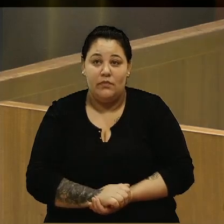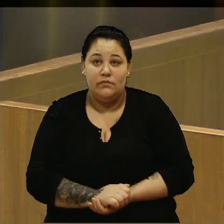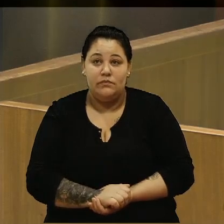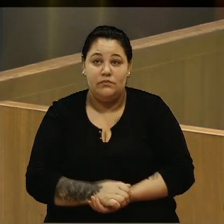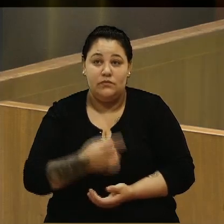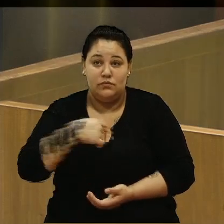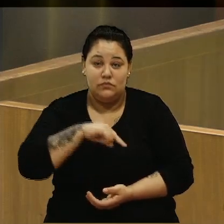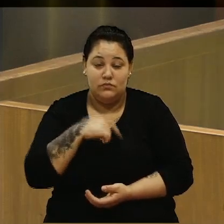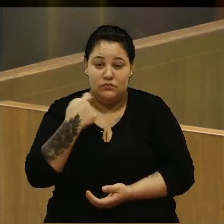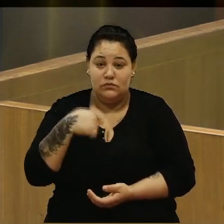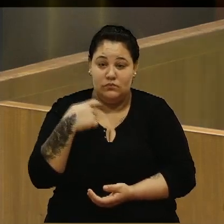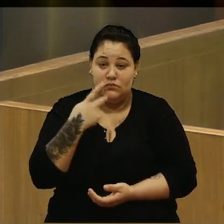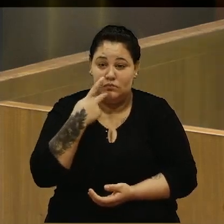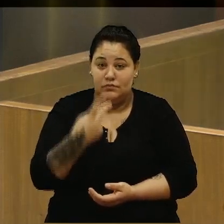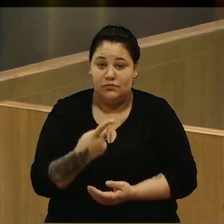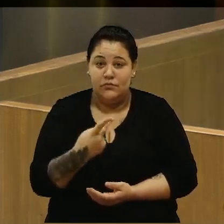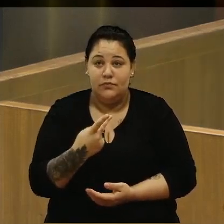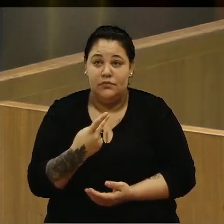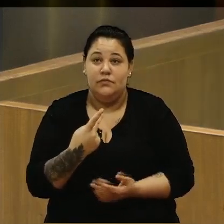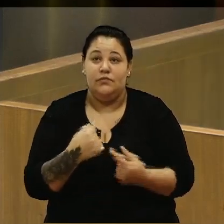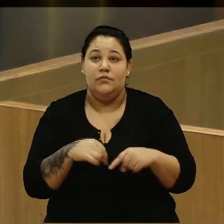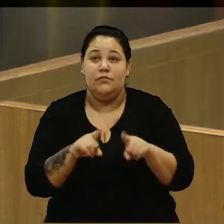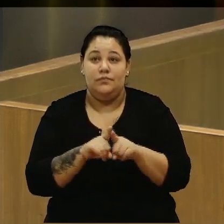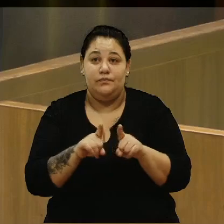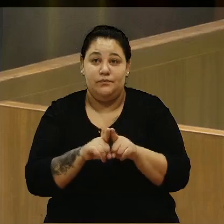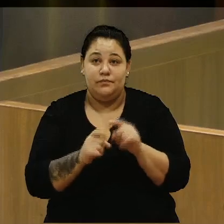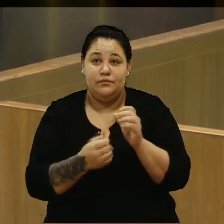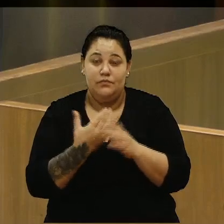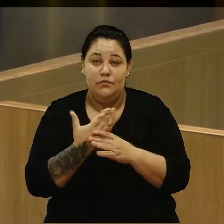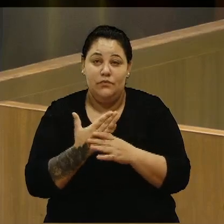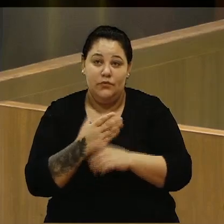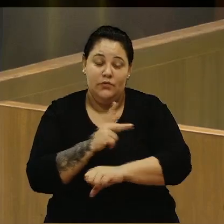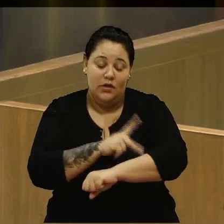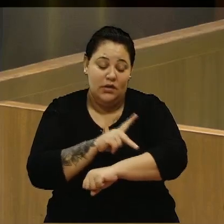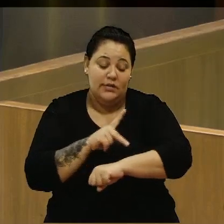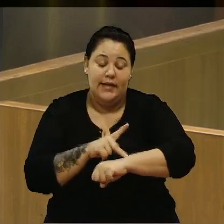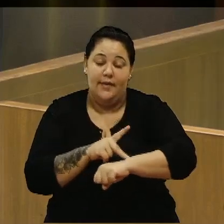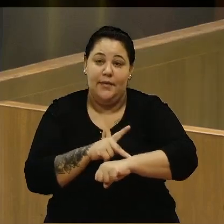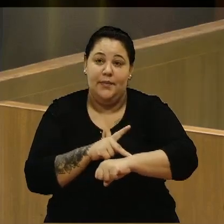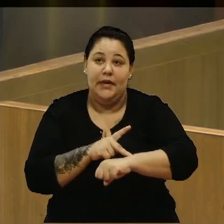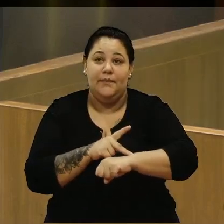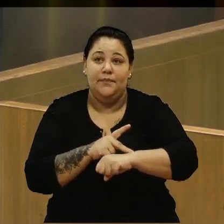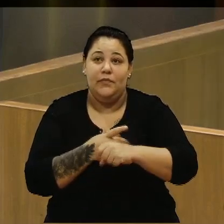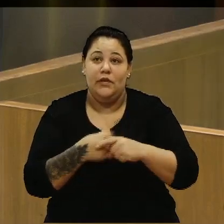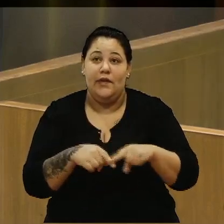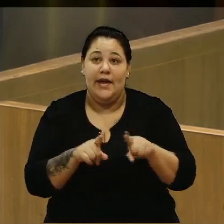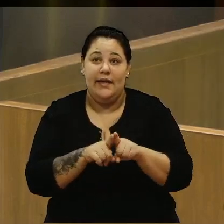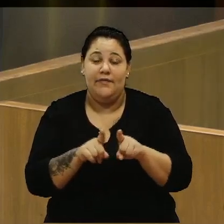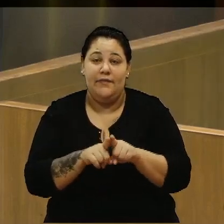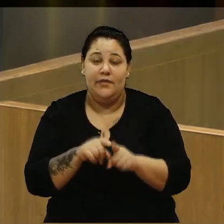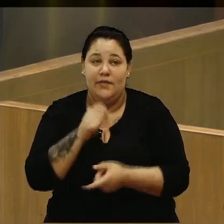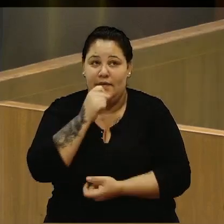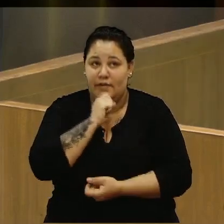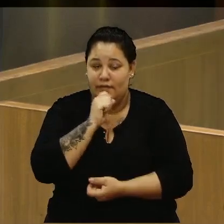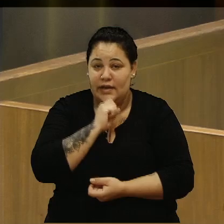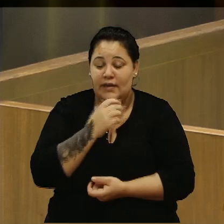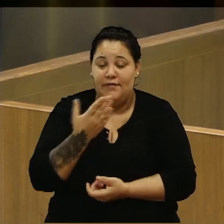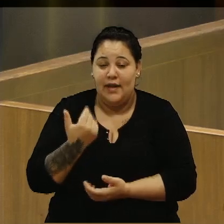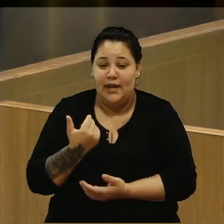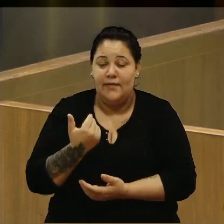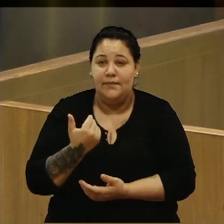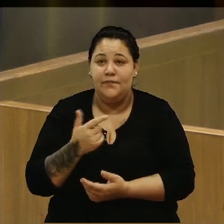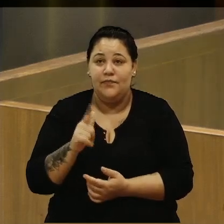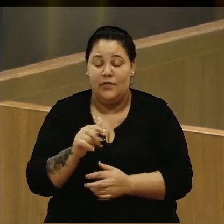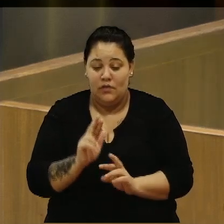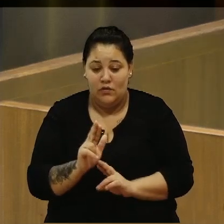dizer que quando o termo pedagogia foi criado lá na Grécia Antiga, era diferente o que o educador